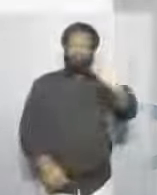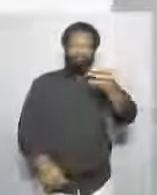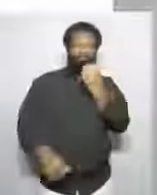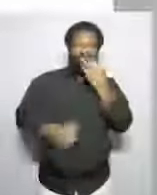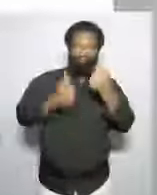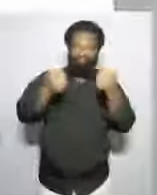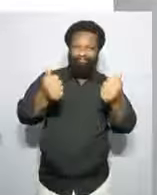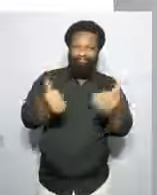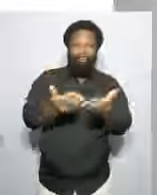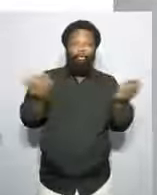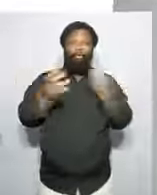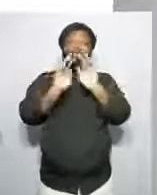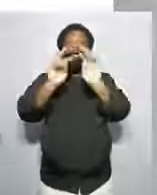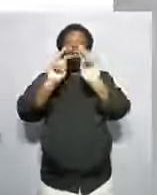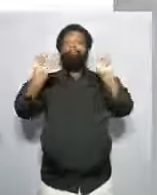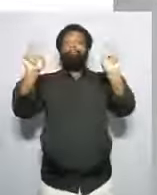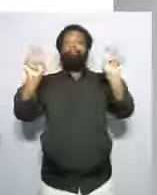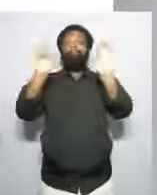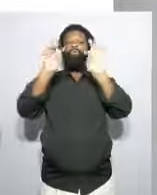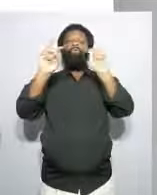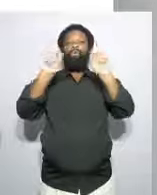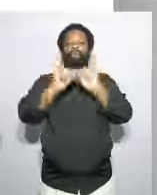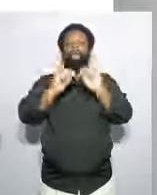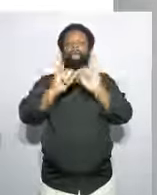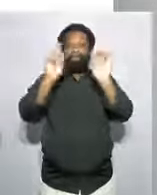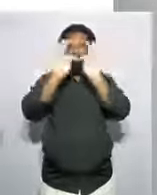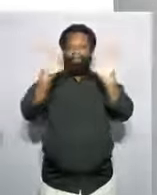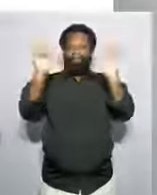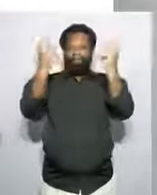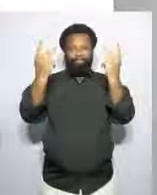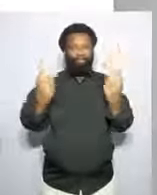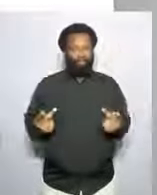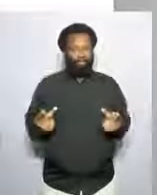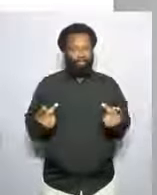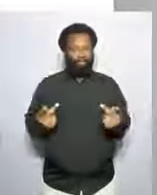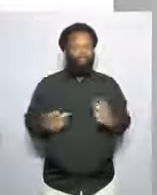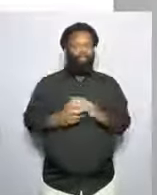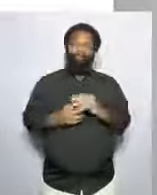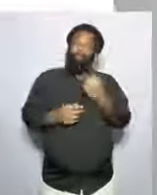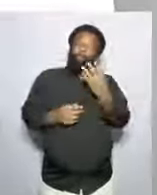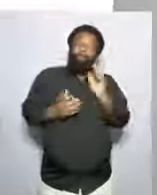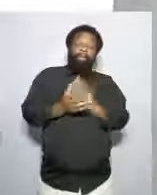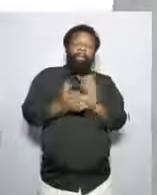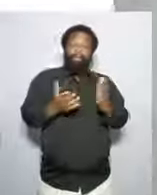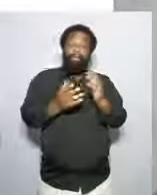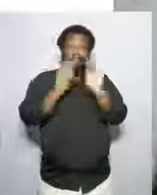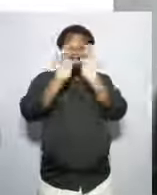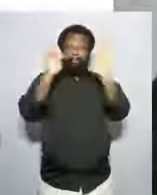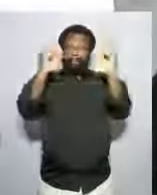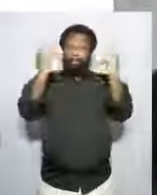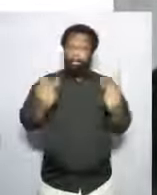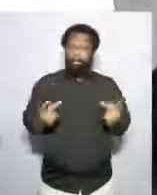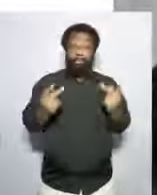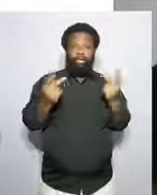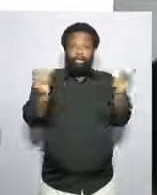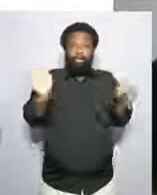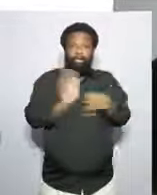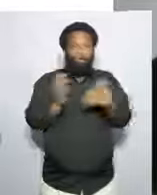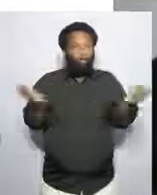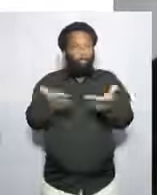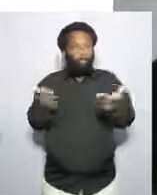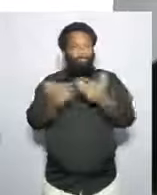Oi pessoal, tudo bem? Hoje o assunto da nossa aula será tabela periódica. Bom, a tabela periódica atual